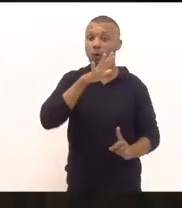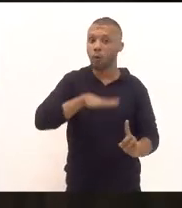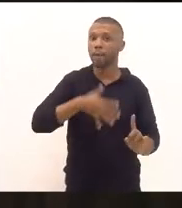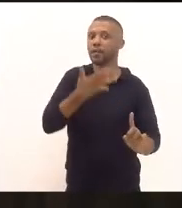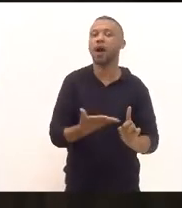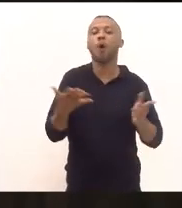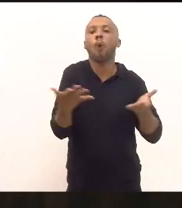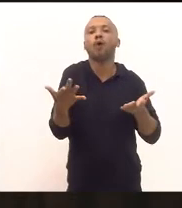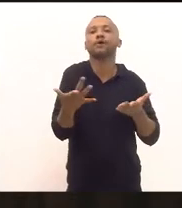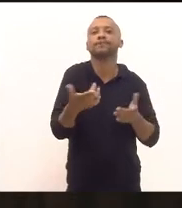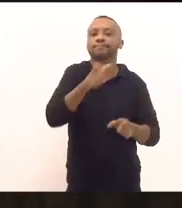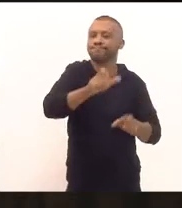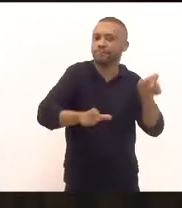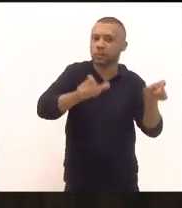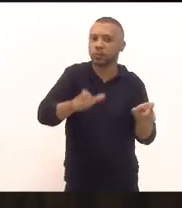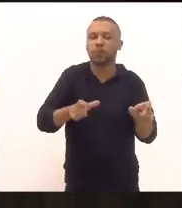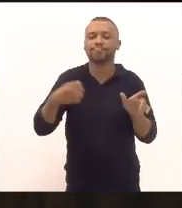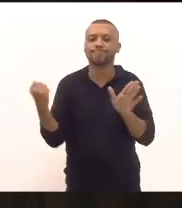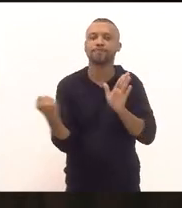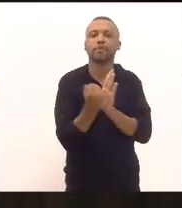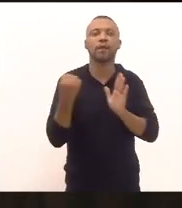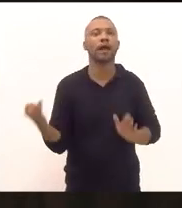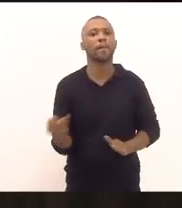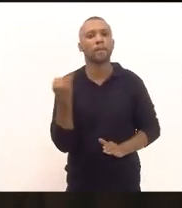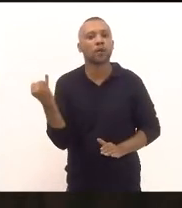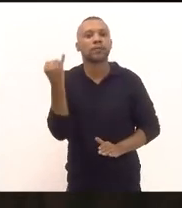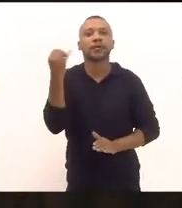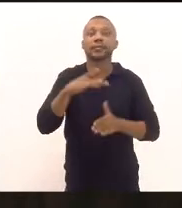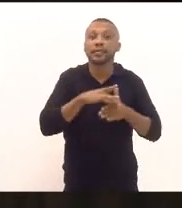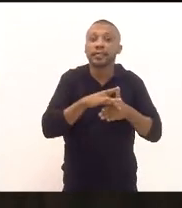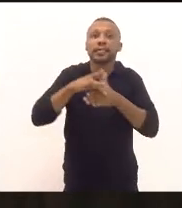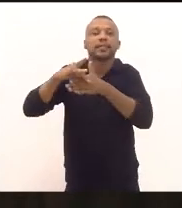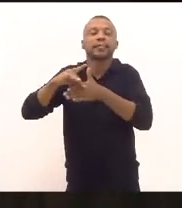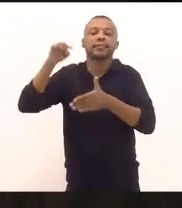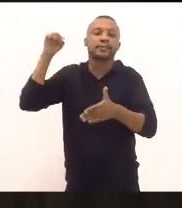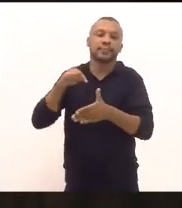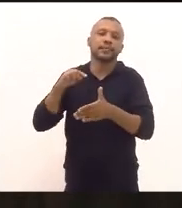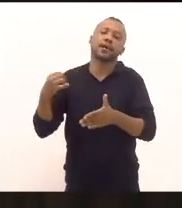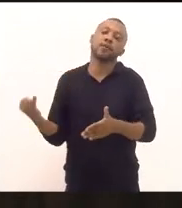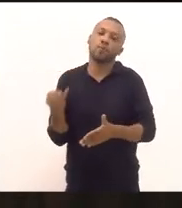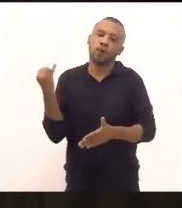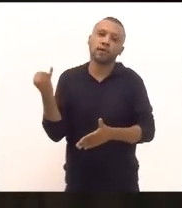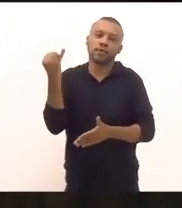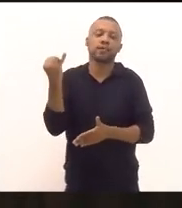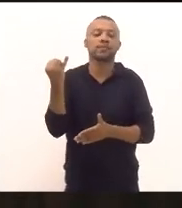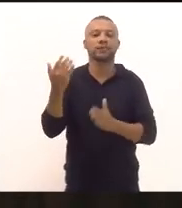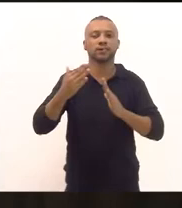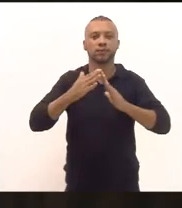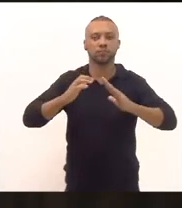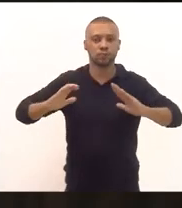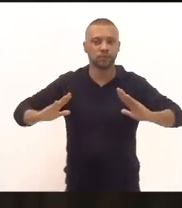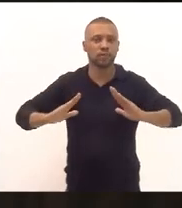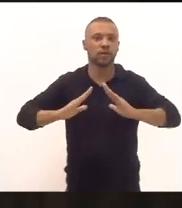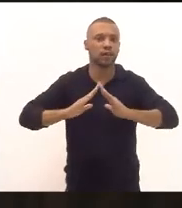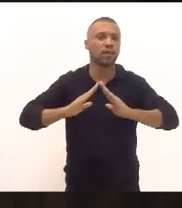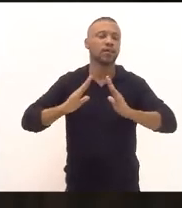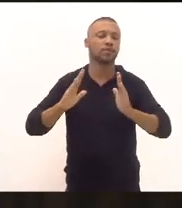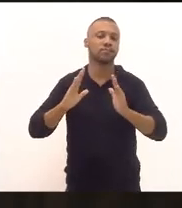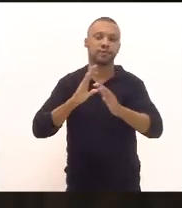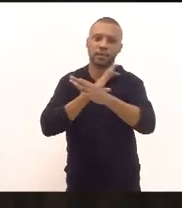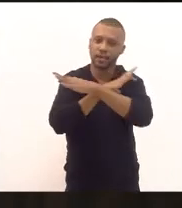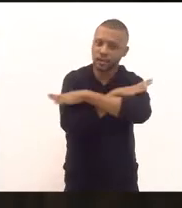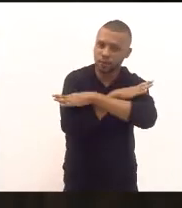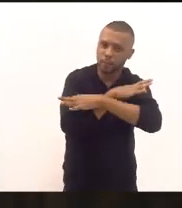aqui figuras importantes e lideranças importantes dos terreiros de